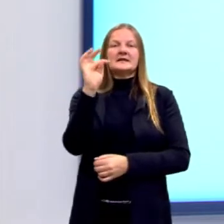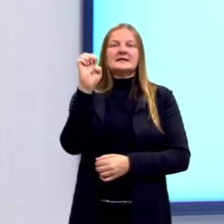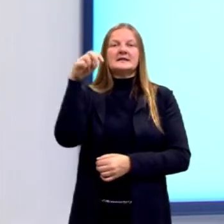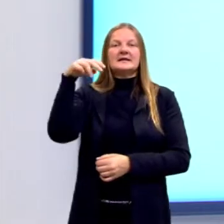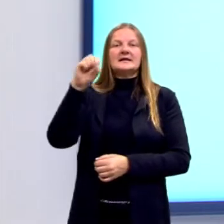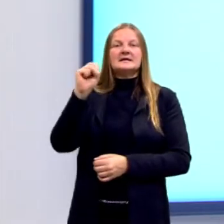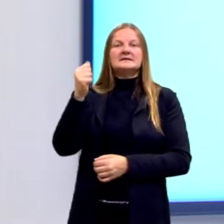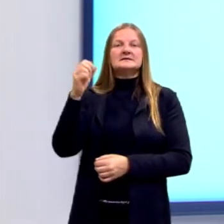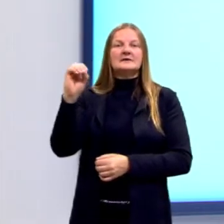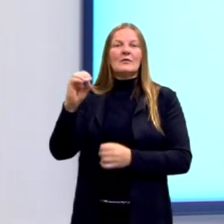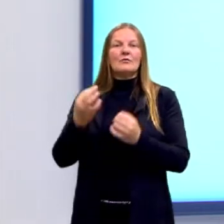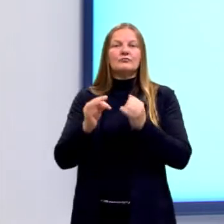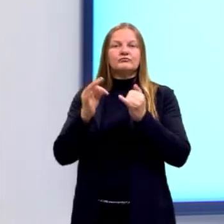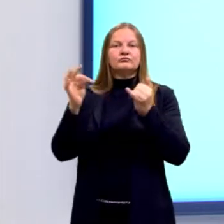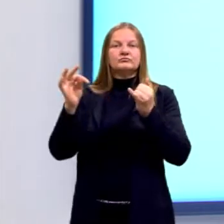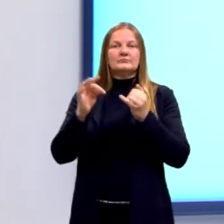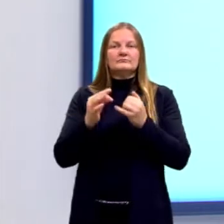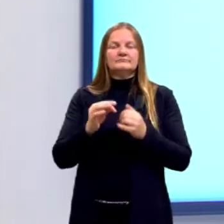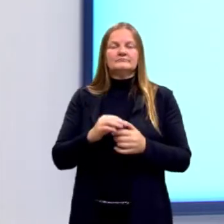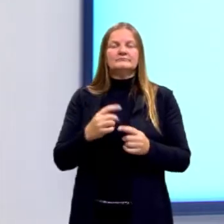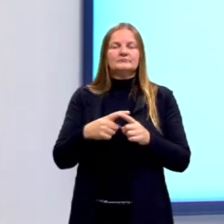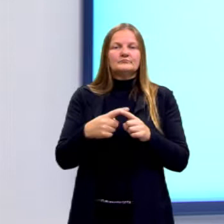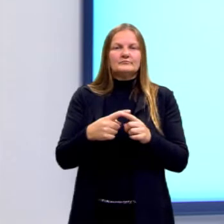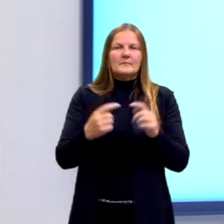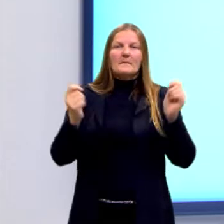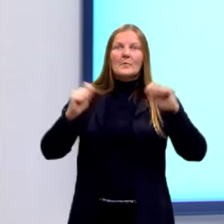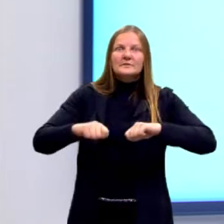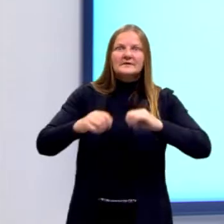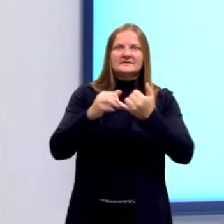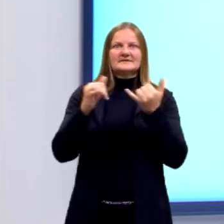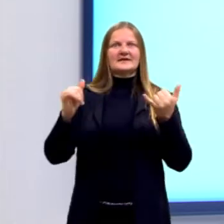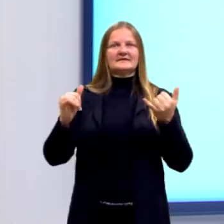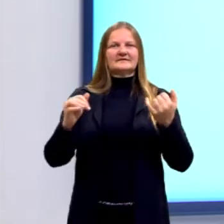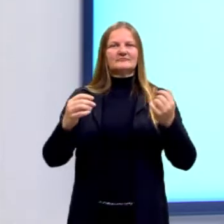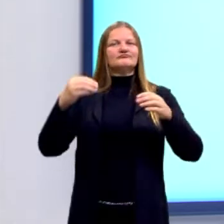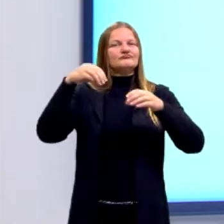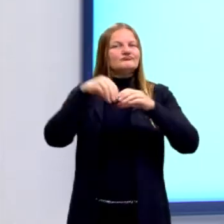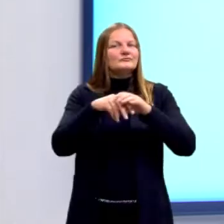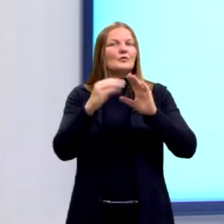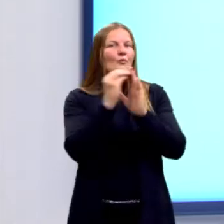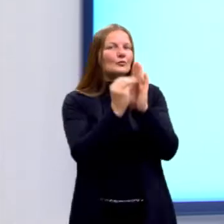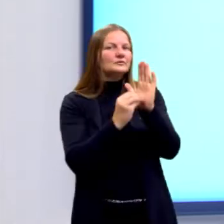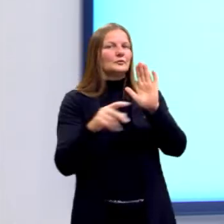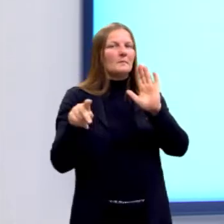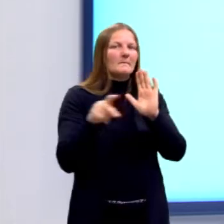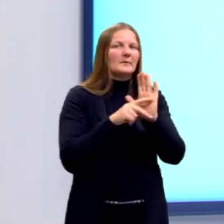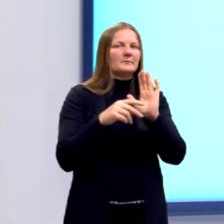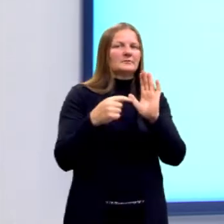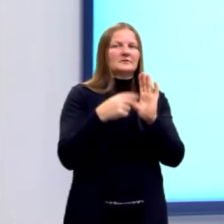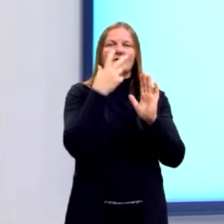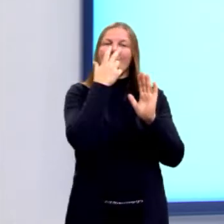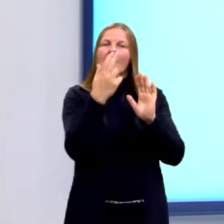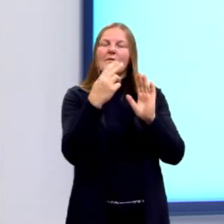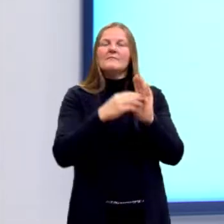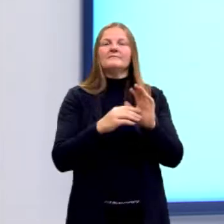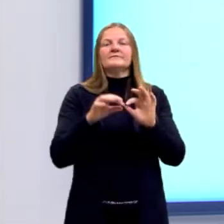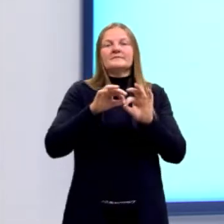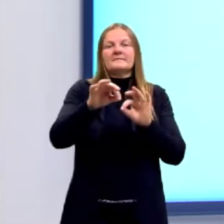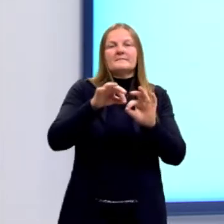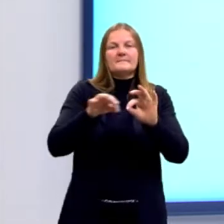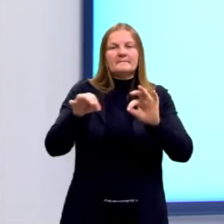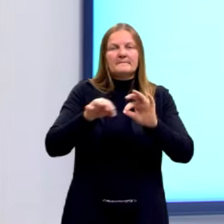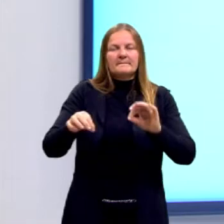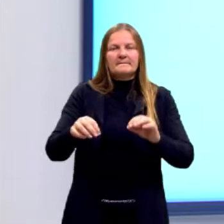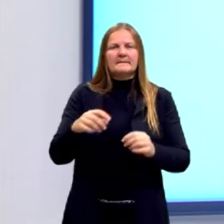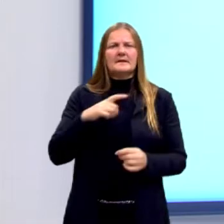ou quando ele fala potencial elétrico tá então é isso que a gente precisa se atentar né E a unidade de medida